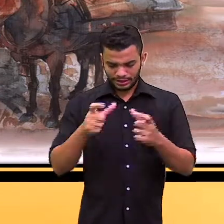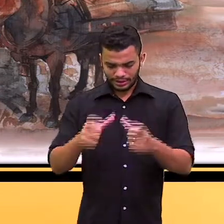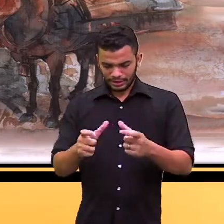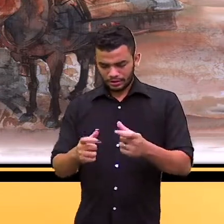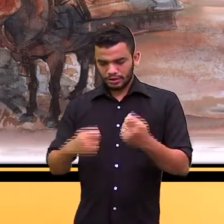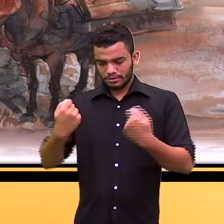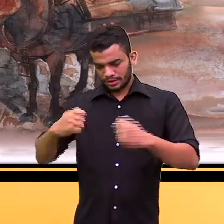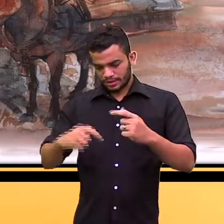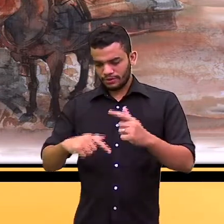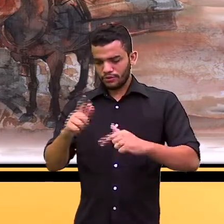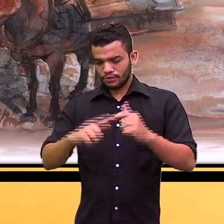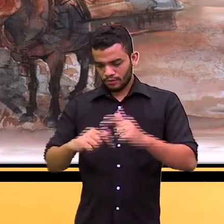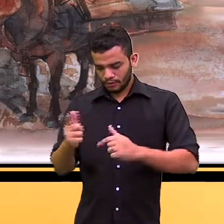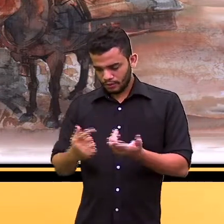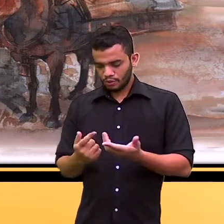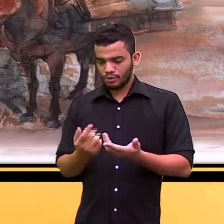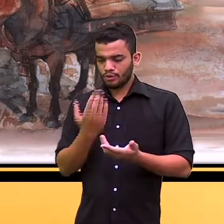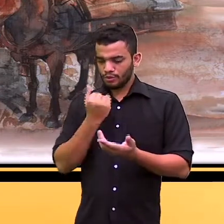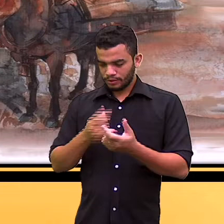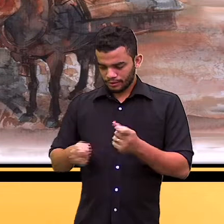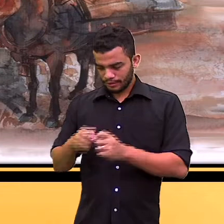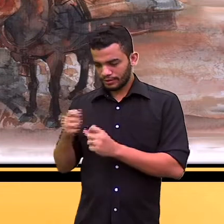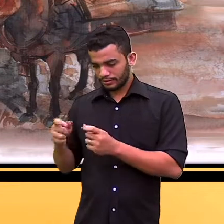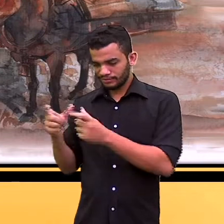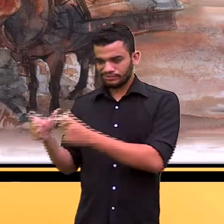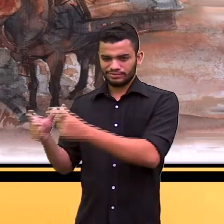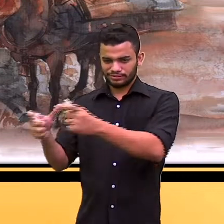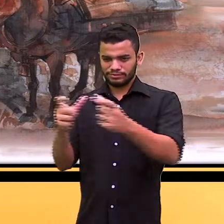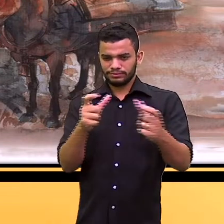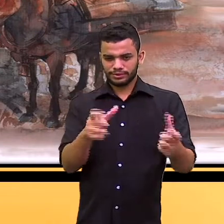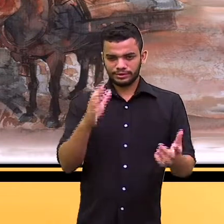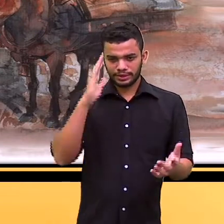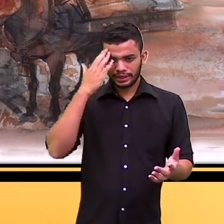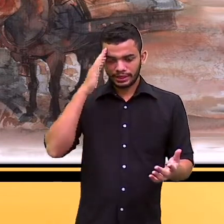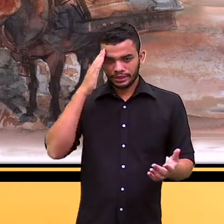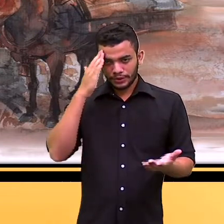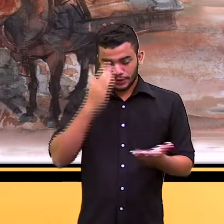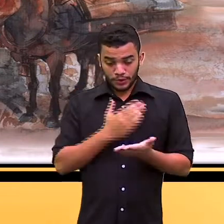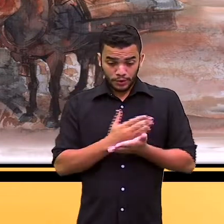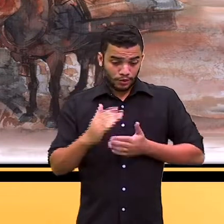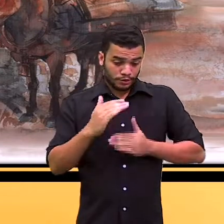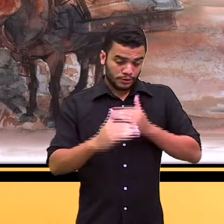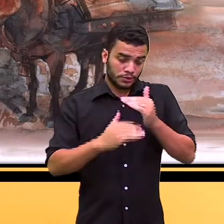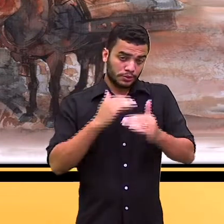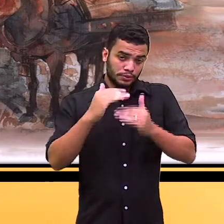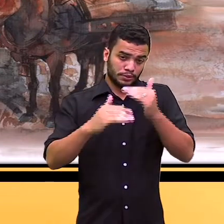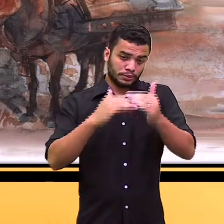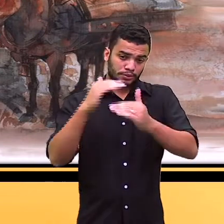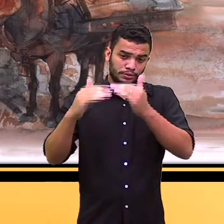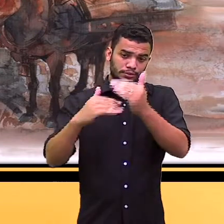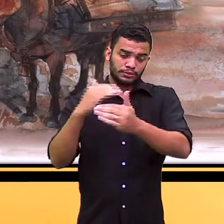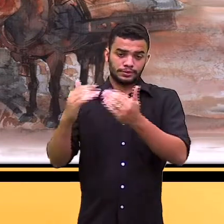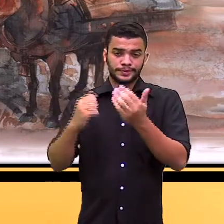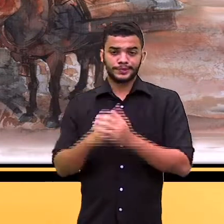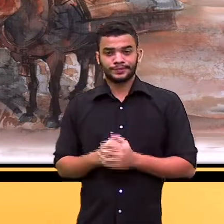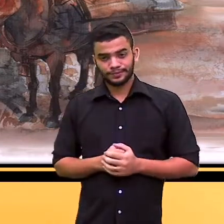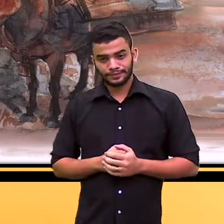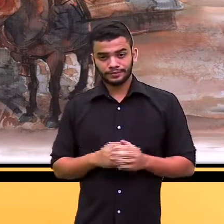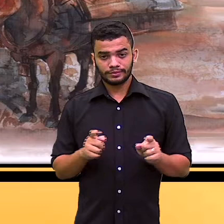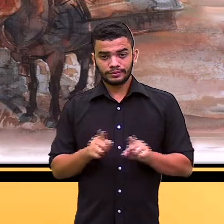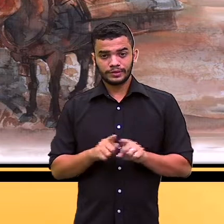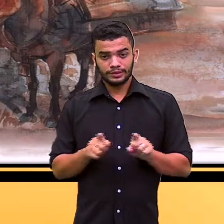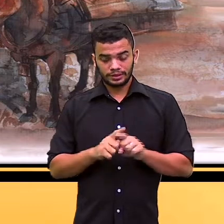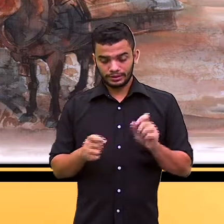estimulado pela disponibilidade de terras e pelos altos preços das mercadorias na região, começaram a investir